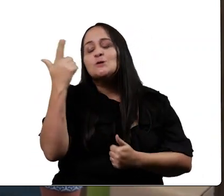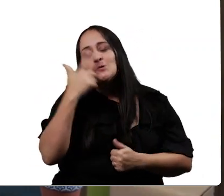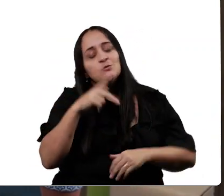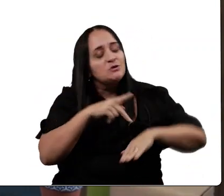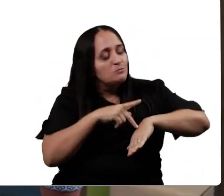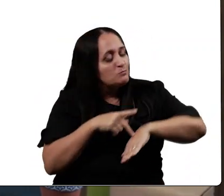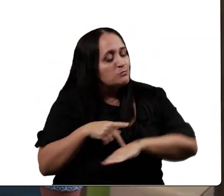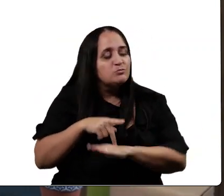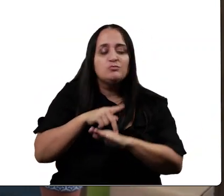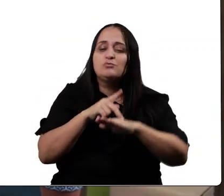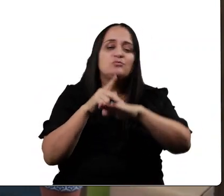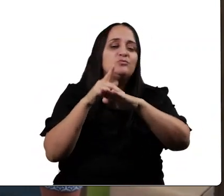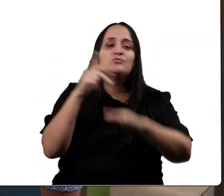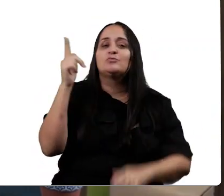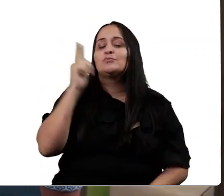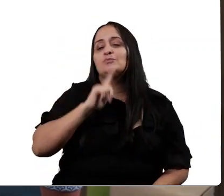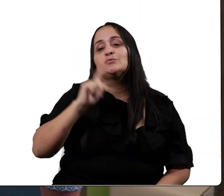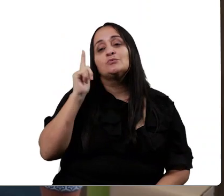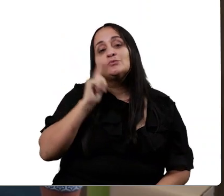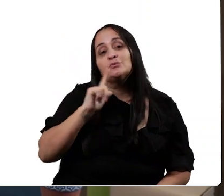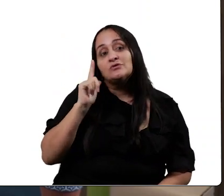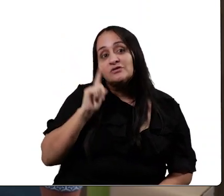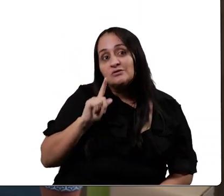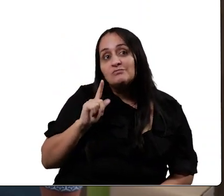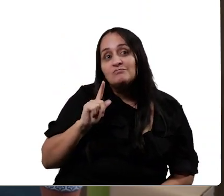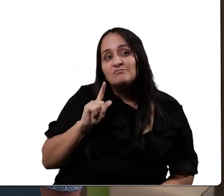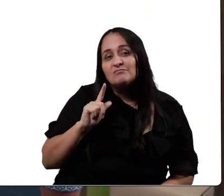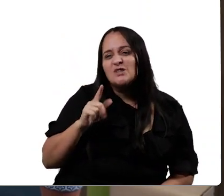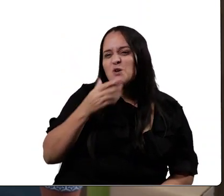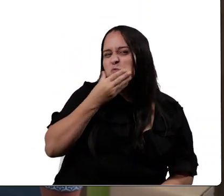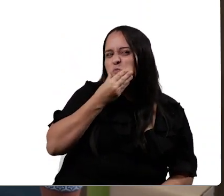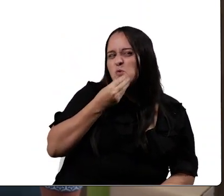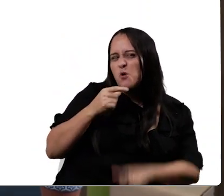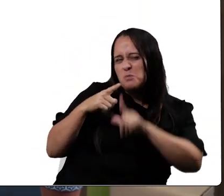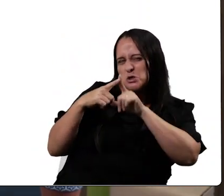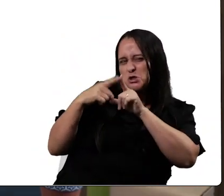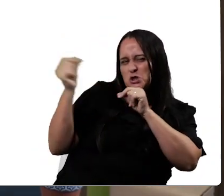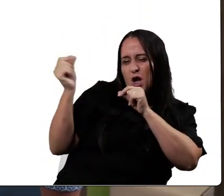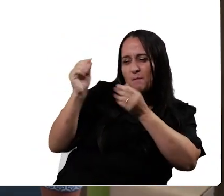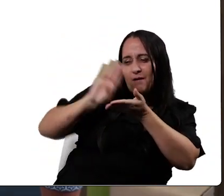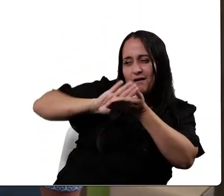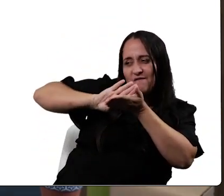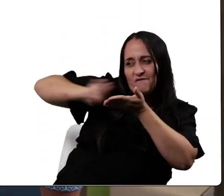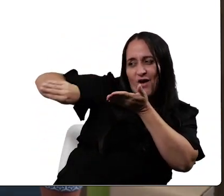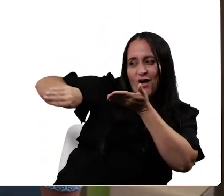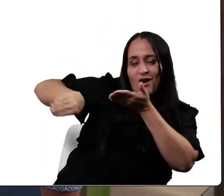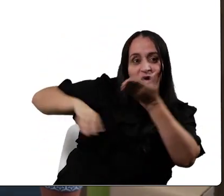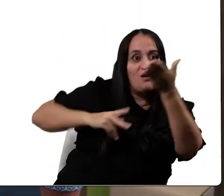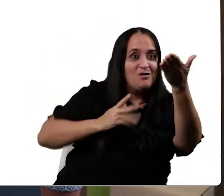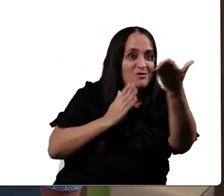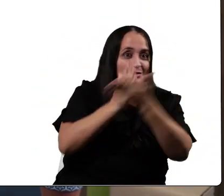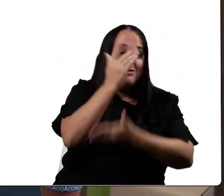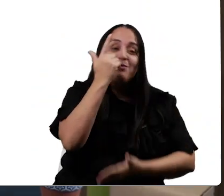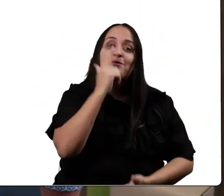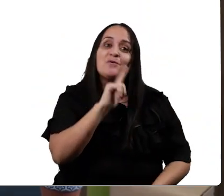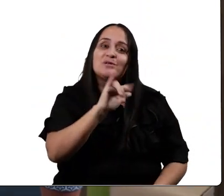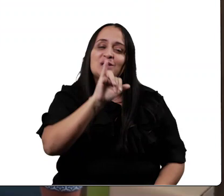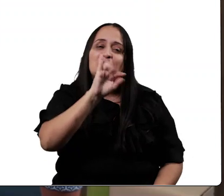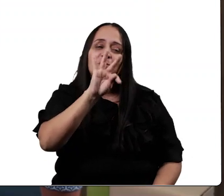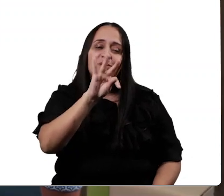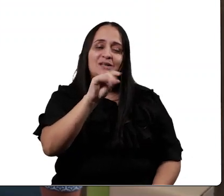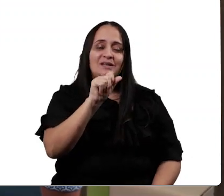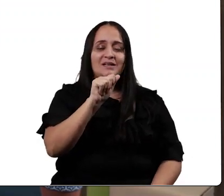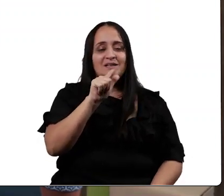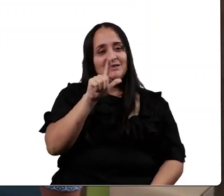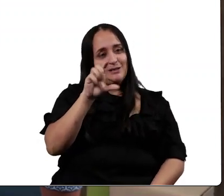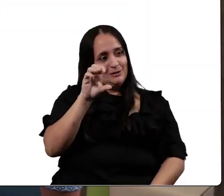e saiu na frente, acabou derrotando lá o japonês, e ganhou a medalha de ouro. Então, o